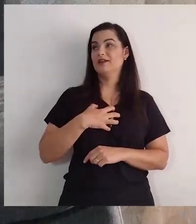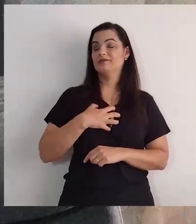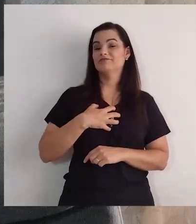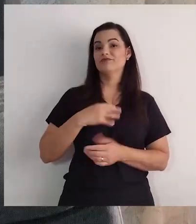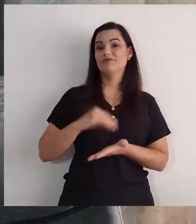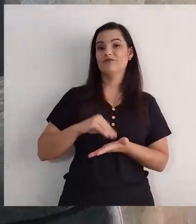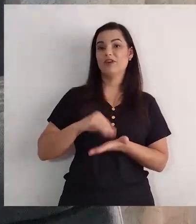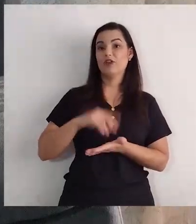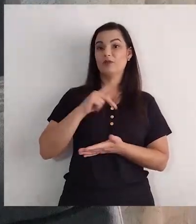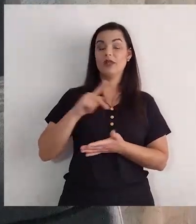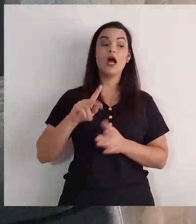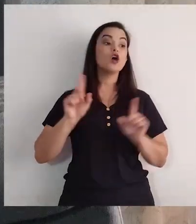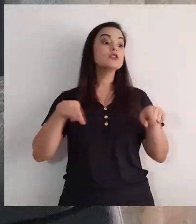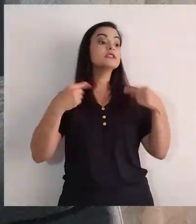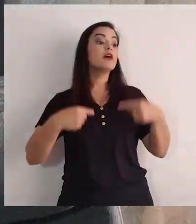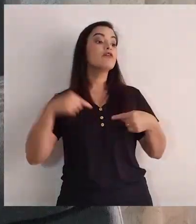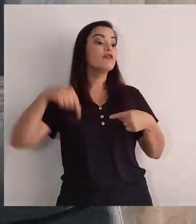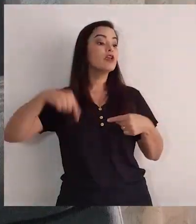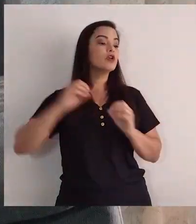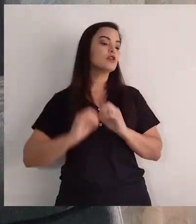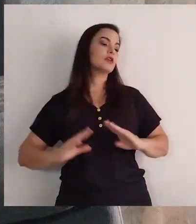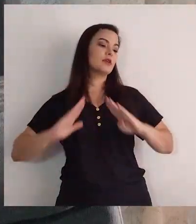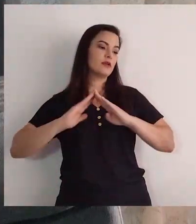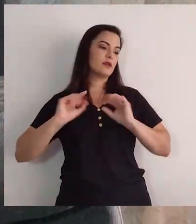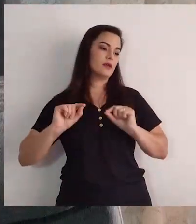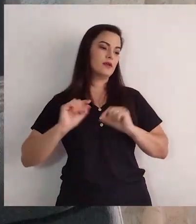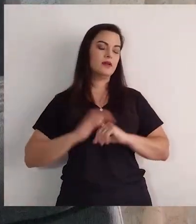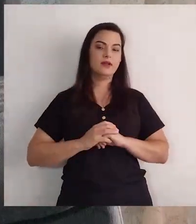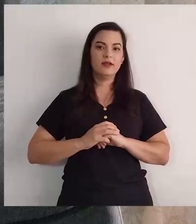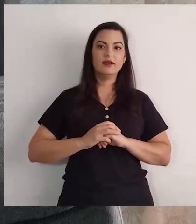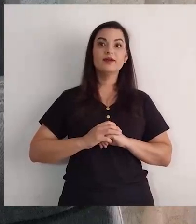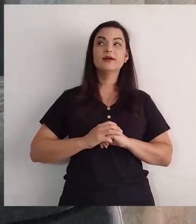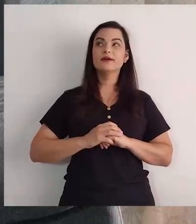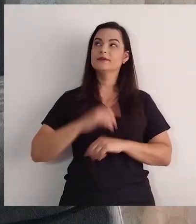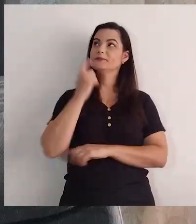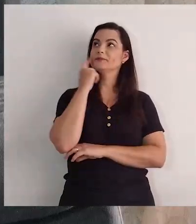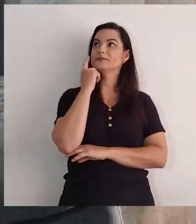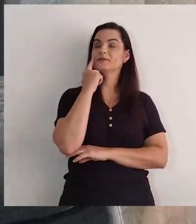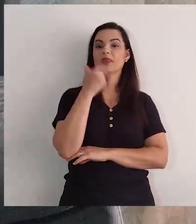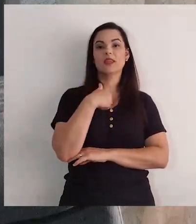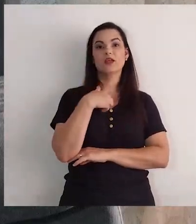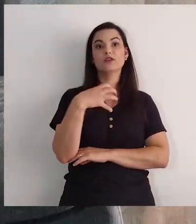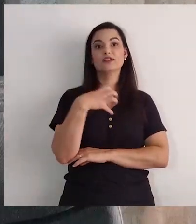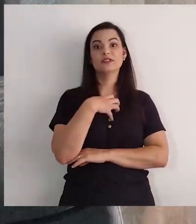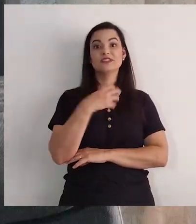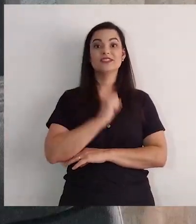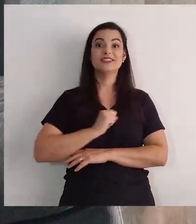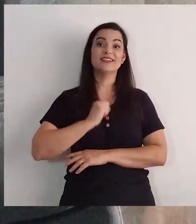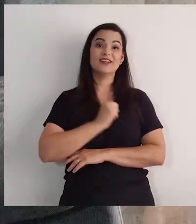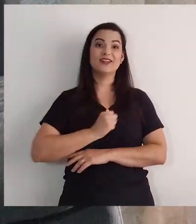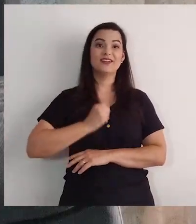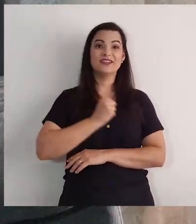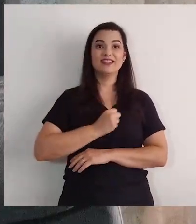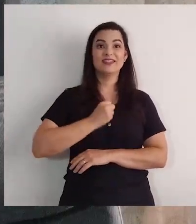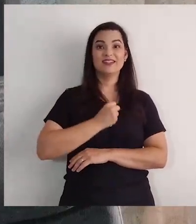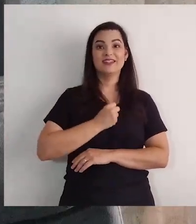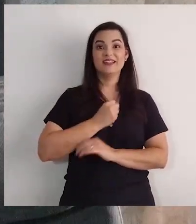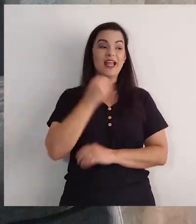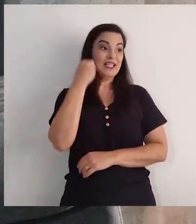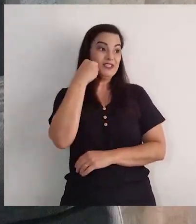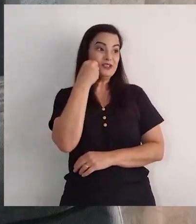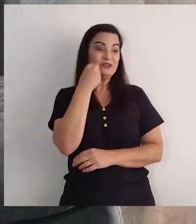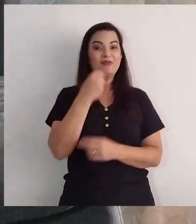De ver as professoras, os meus amigos. Não, do desafio agora, dos saberes. Eu vou sentir saudade